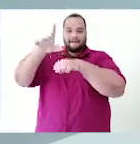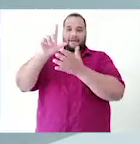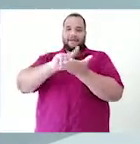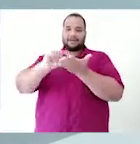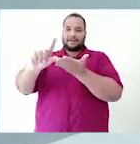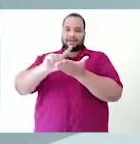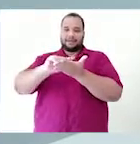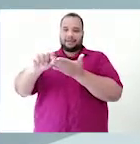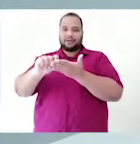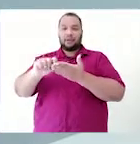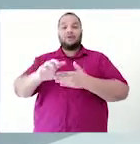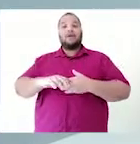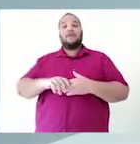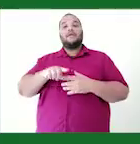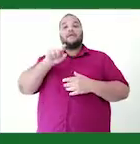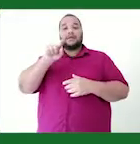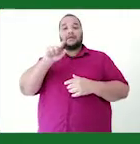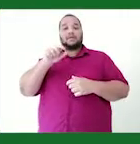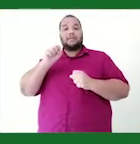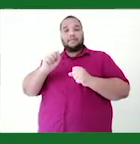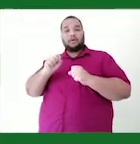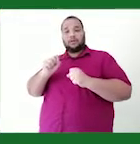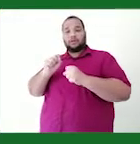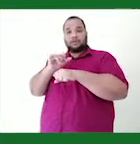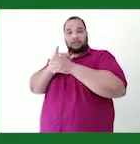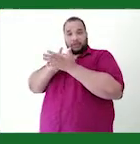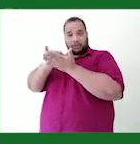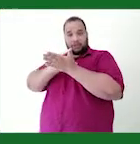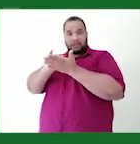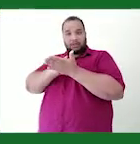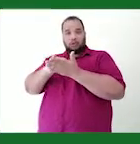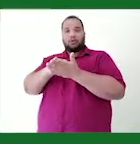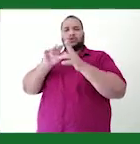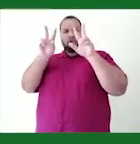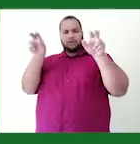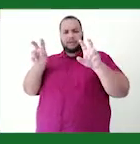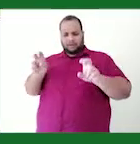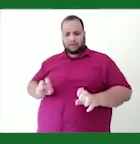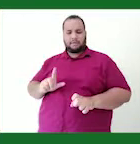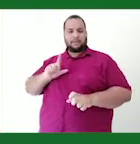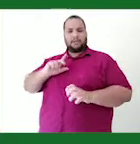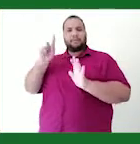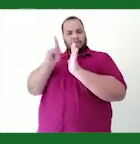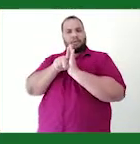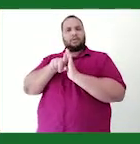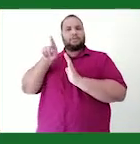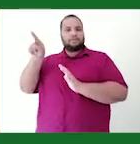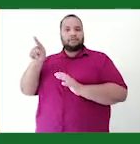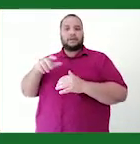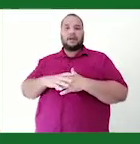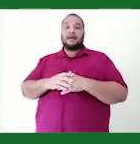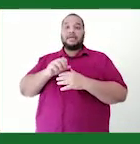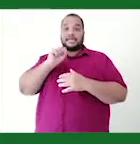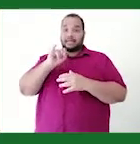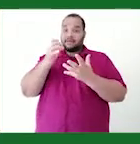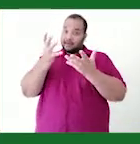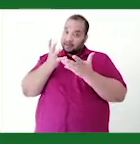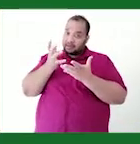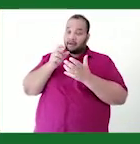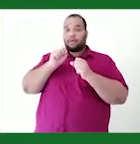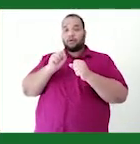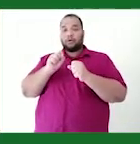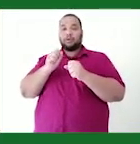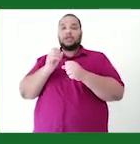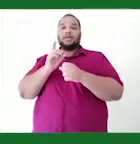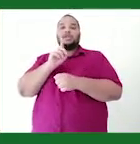chamada aberta para envio de artigos. Os trabalhos irão compor o dossiê Expressões das Religiões e Religiosidades